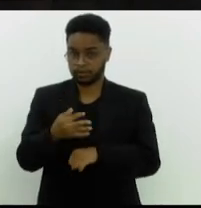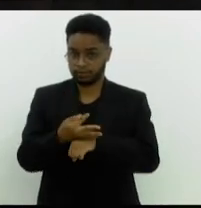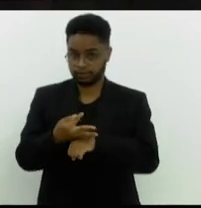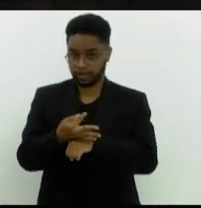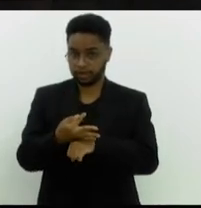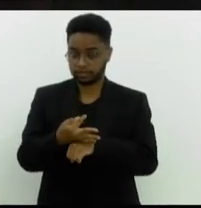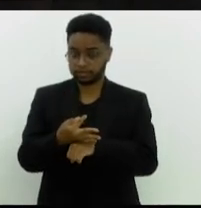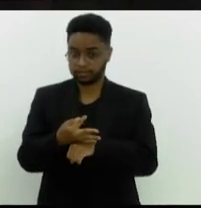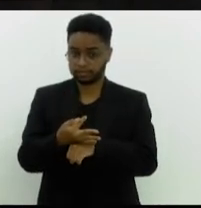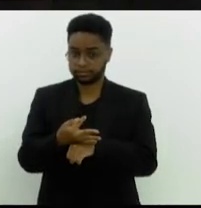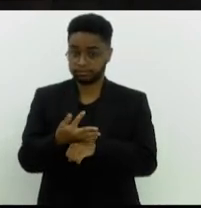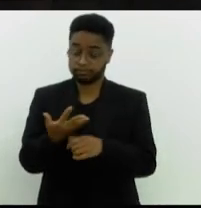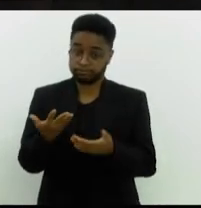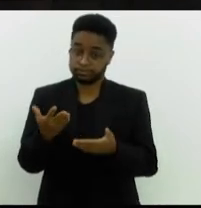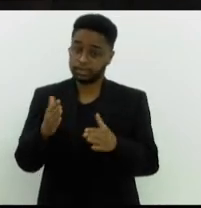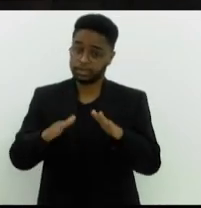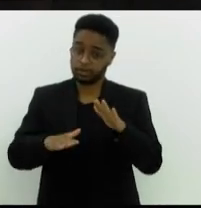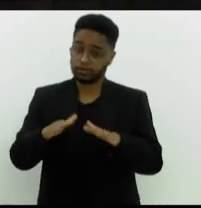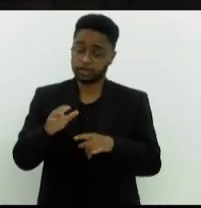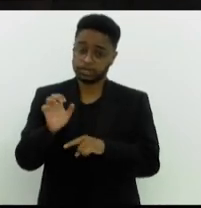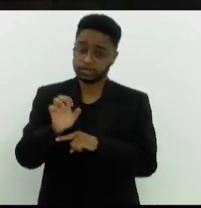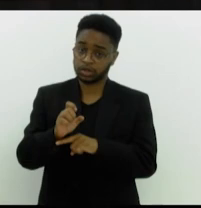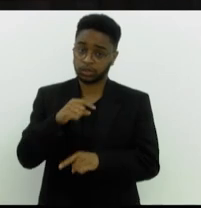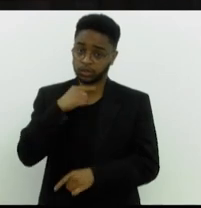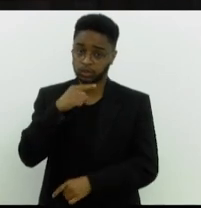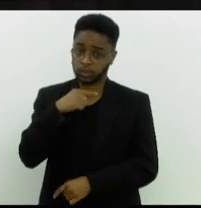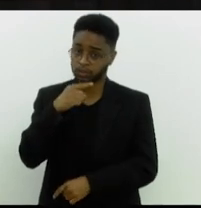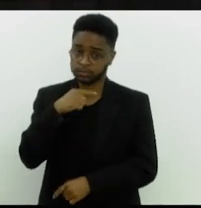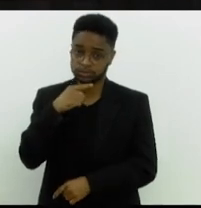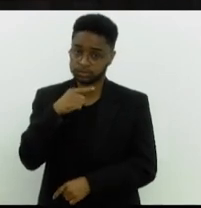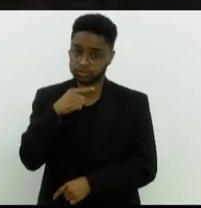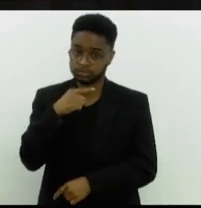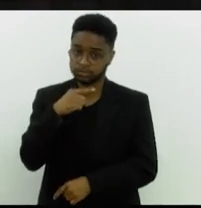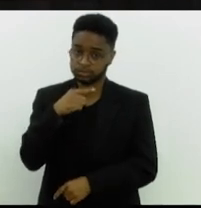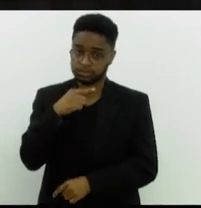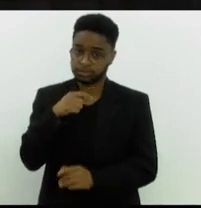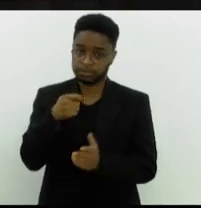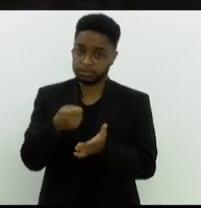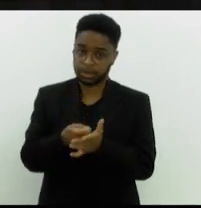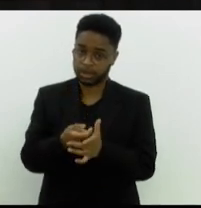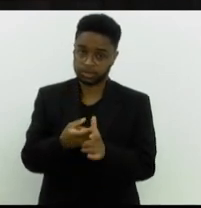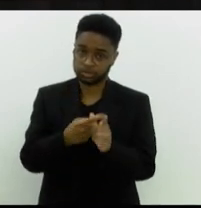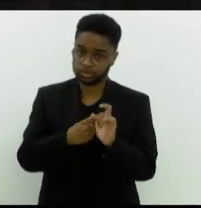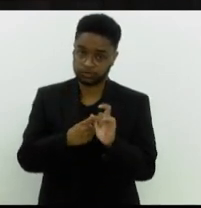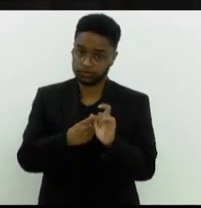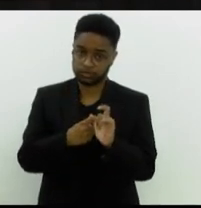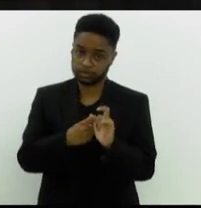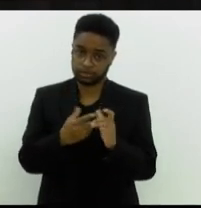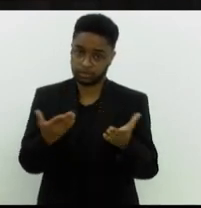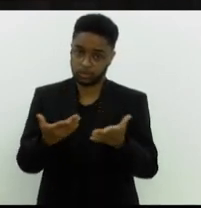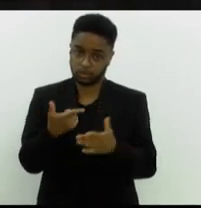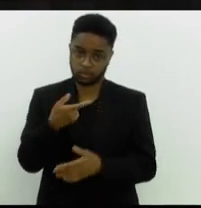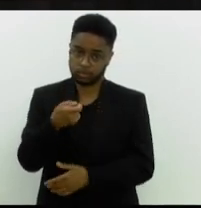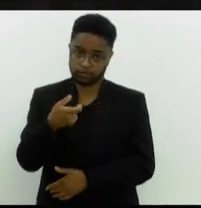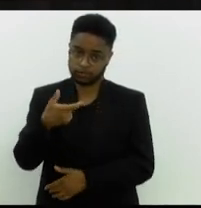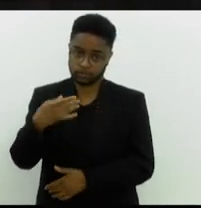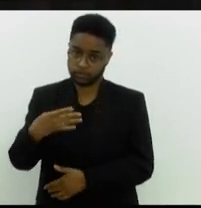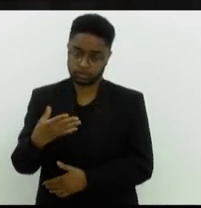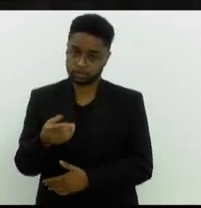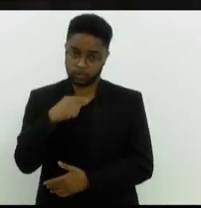possivelmente o Estado não conseguirá mais pagar a dívida desse ano.